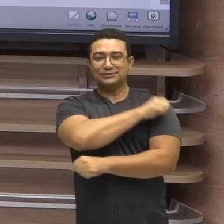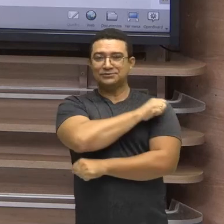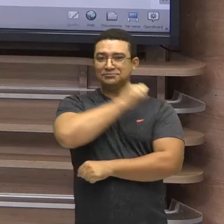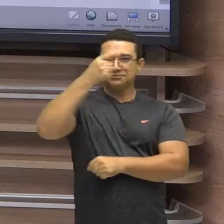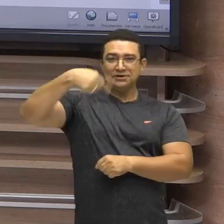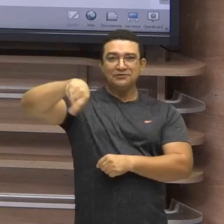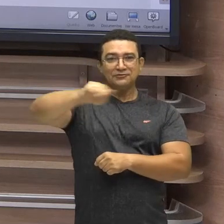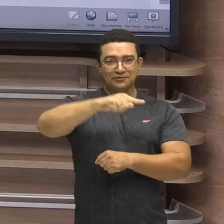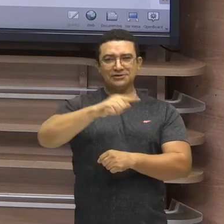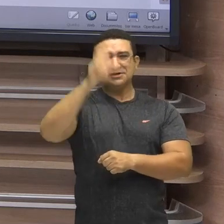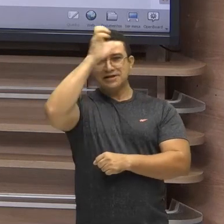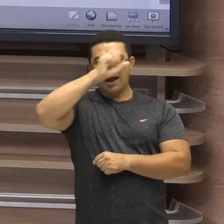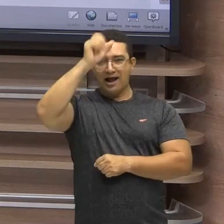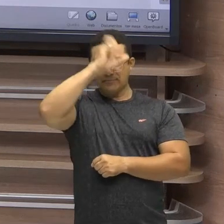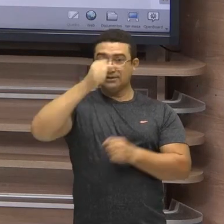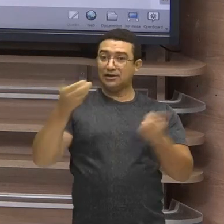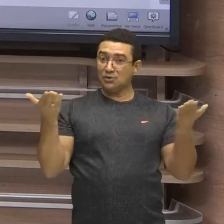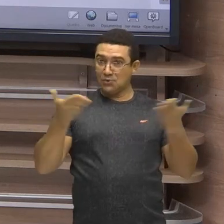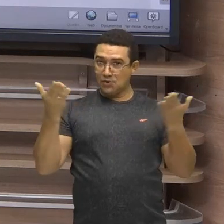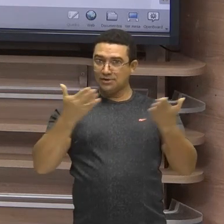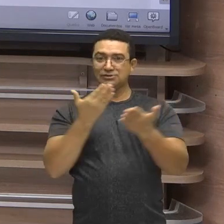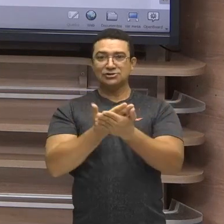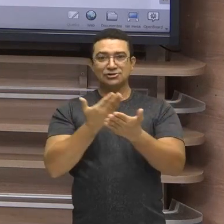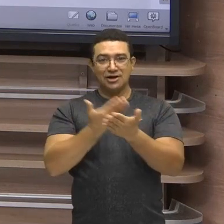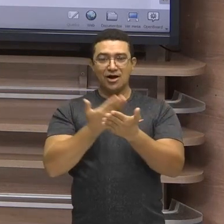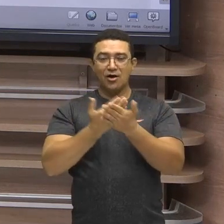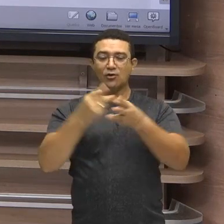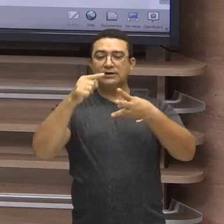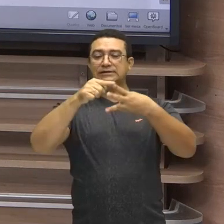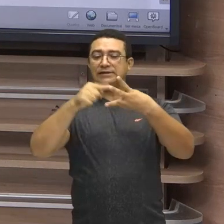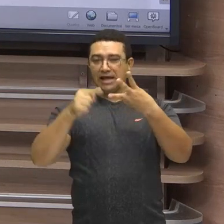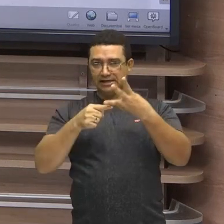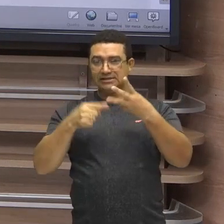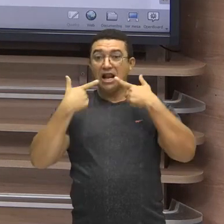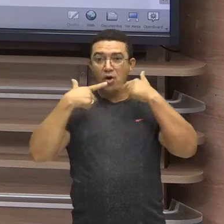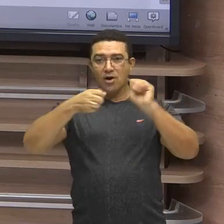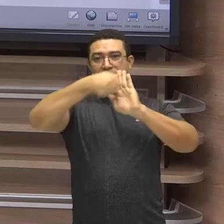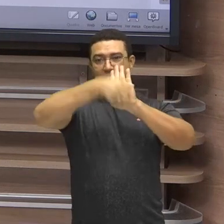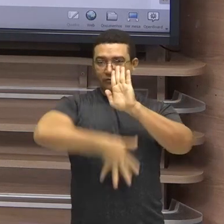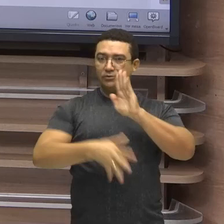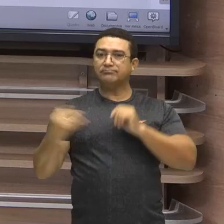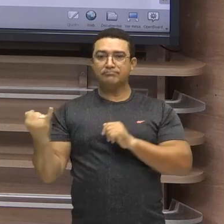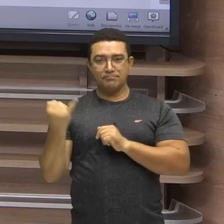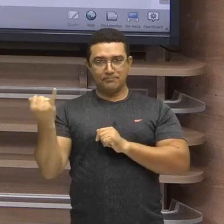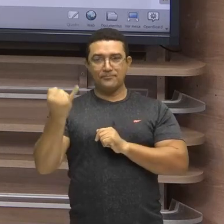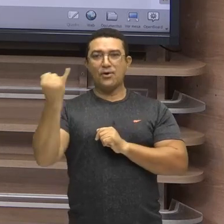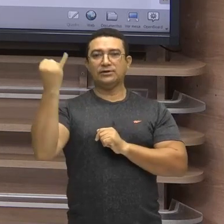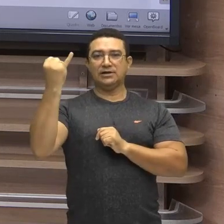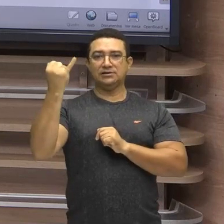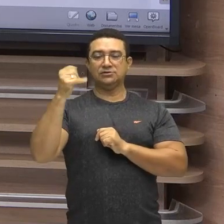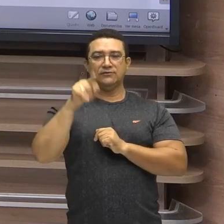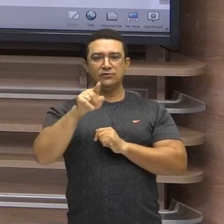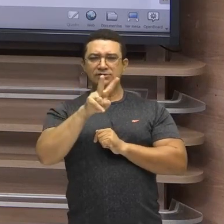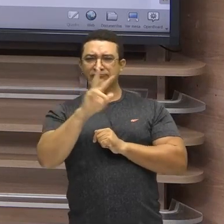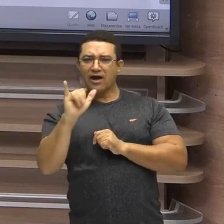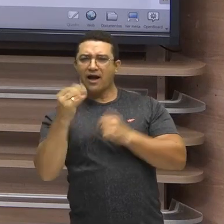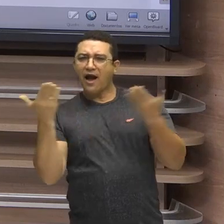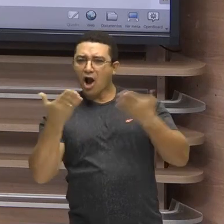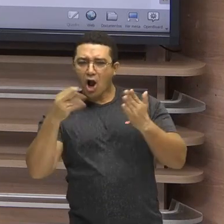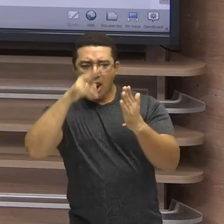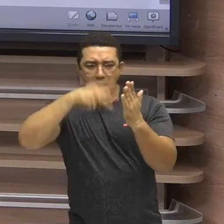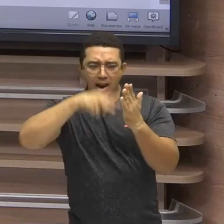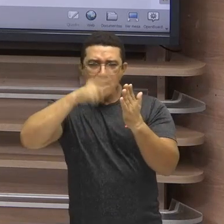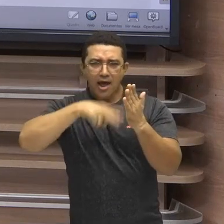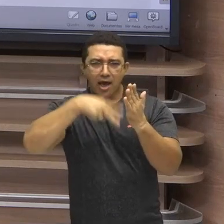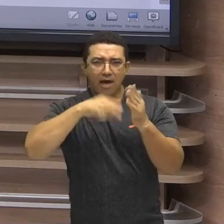Vocês, né, aprenderam na aula de hoje 3 figuras de linguagem, muito importante. Quando você for agora fazer a leitura